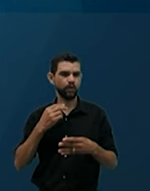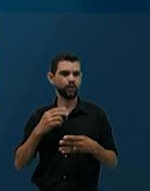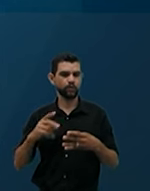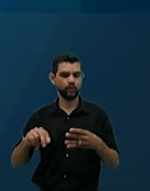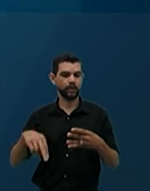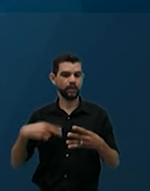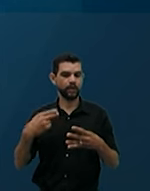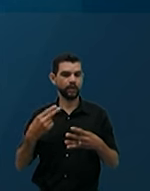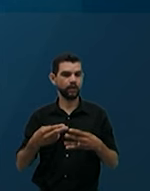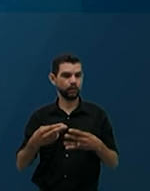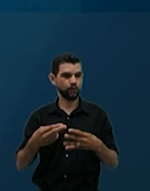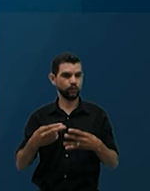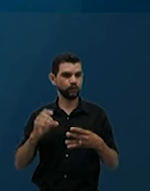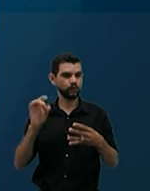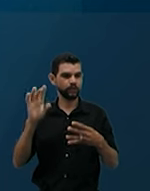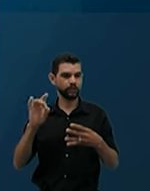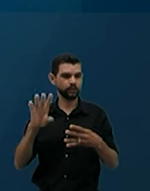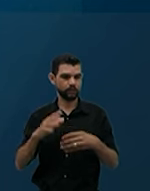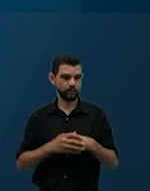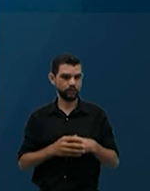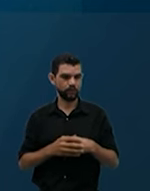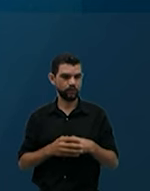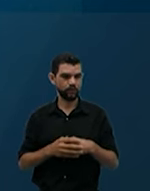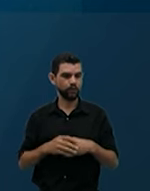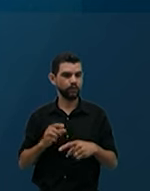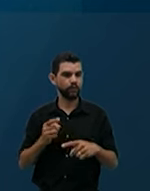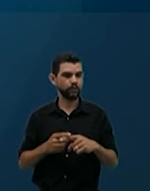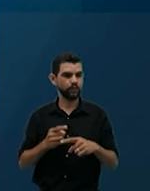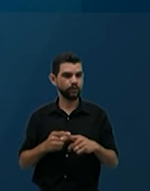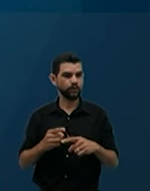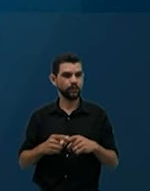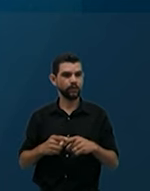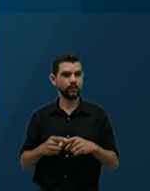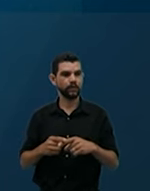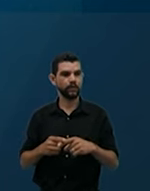não excusável por via da fungibilidade recursal.